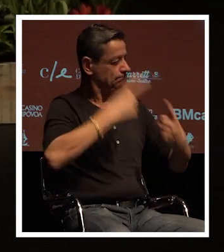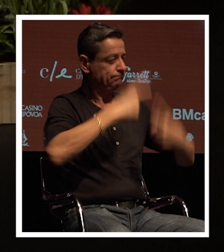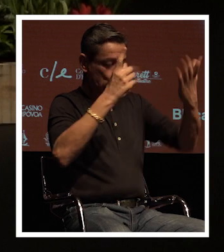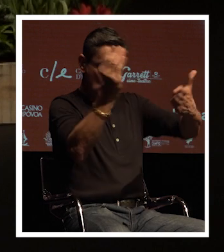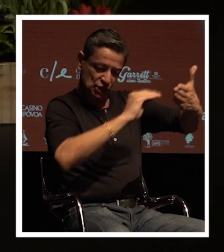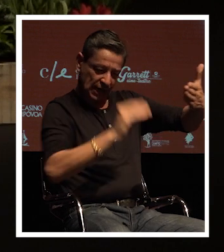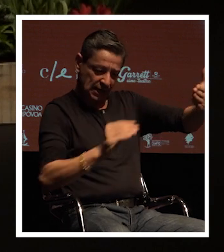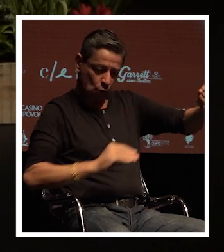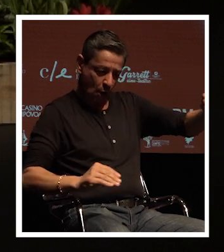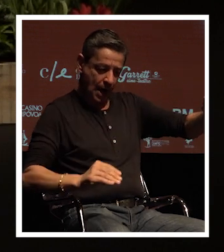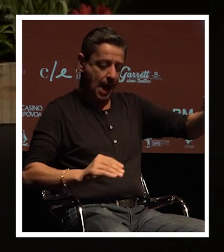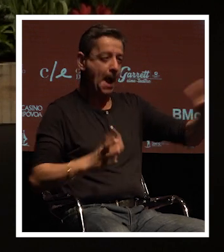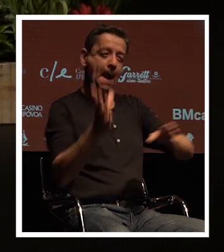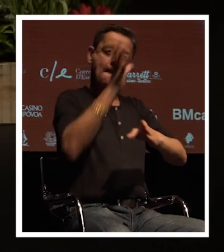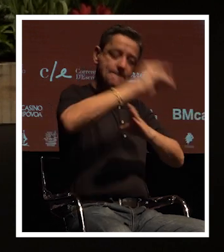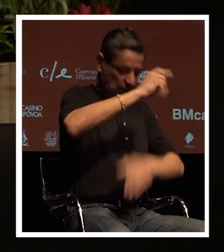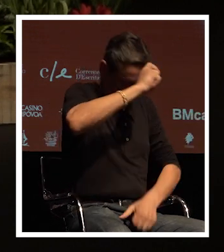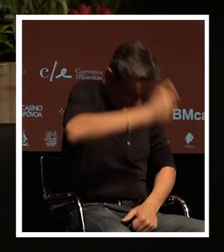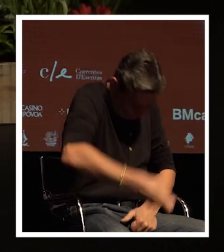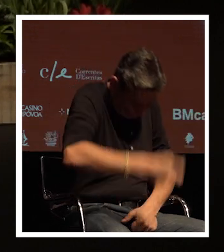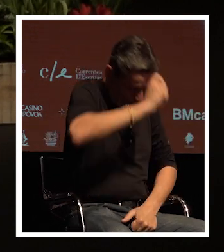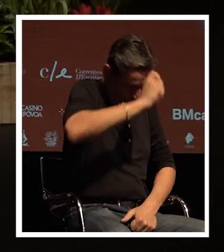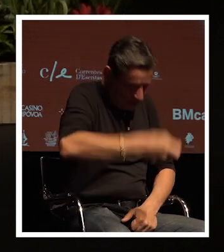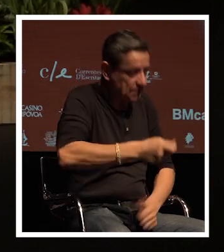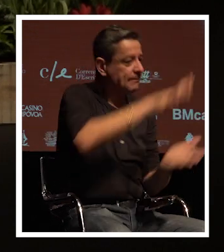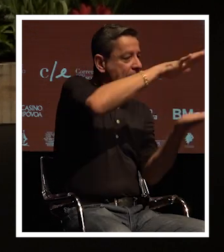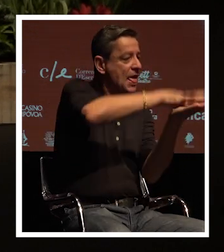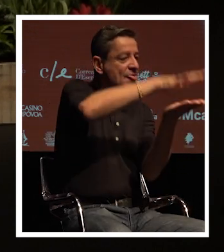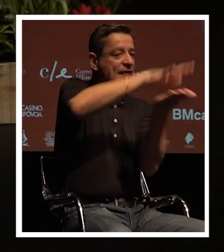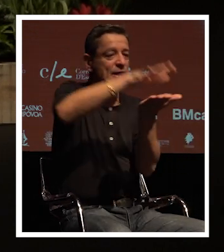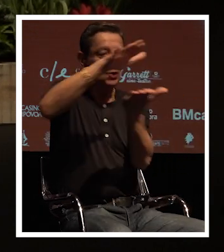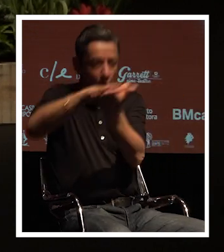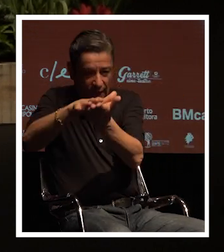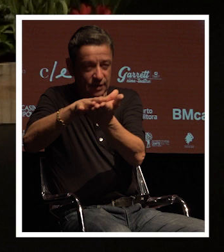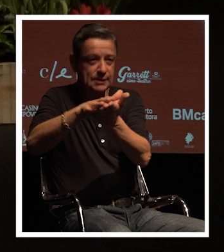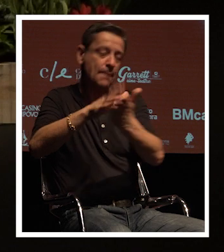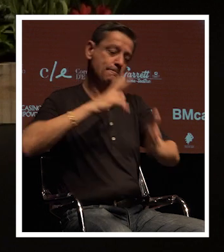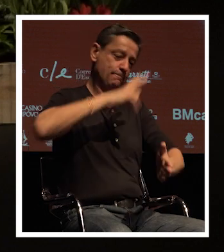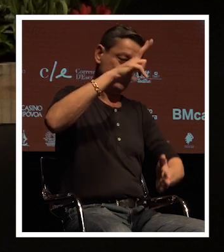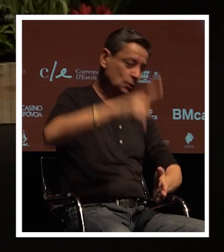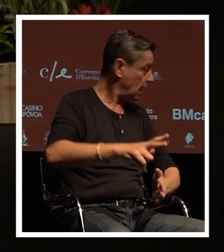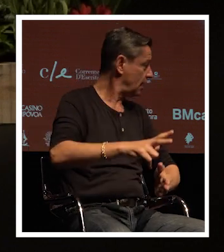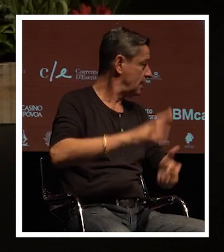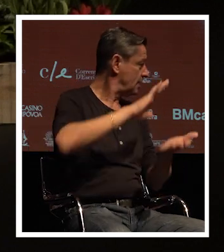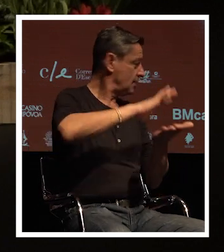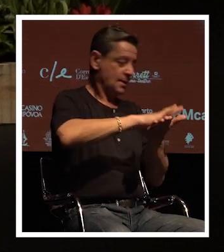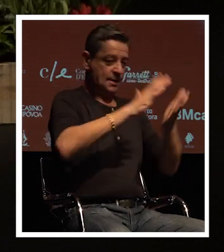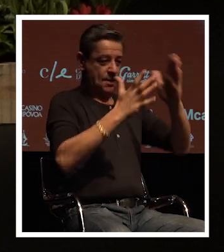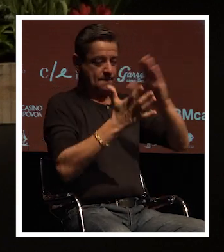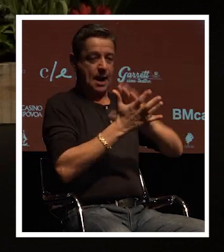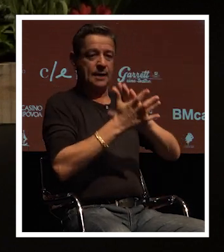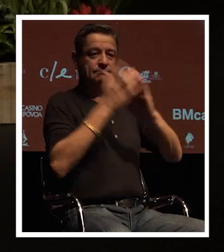escritora Mas também como uma das mais respeitadas editoras do país é pela sua mão e olhar